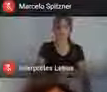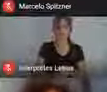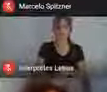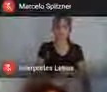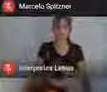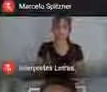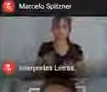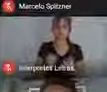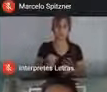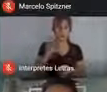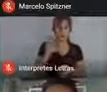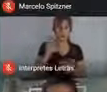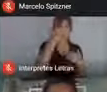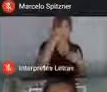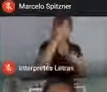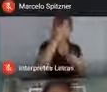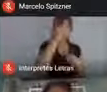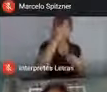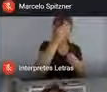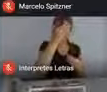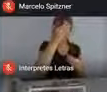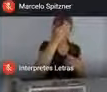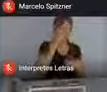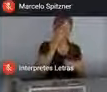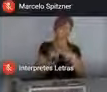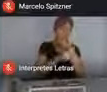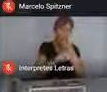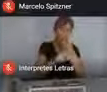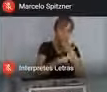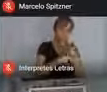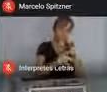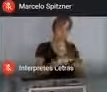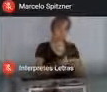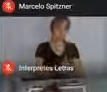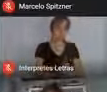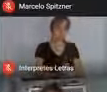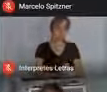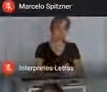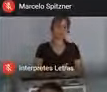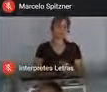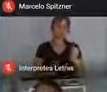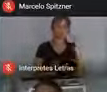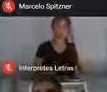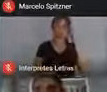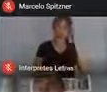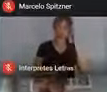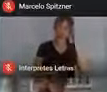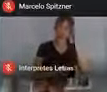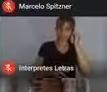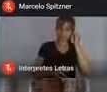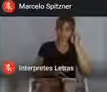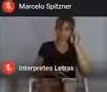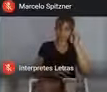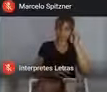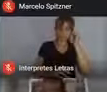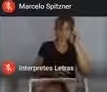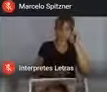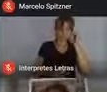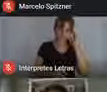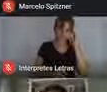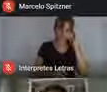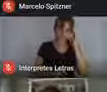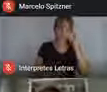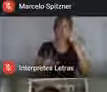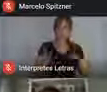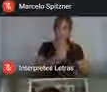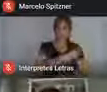Ok, muito obrigada, professor Regis. Acho que foram questões assim que, especialmente, né, os alunos